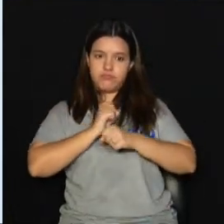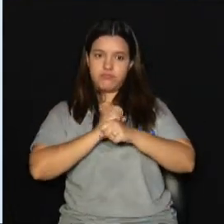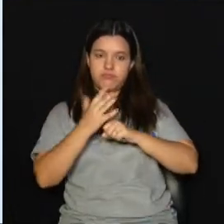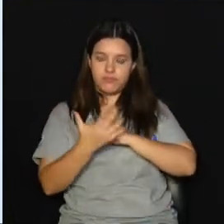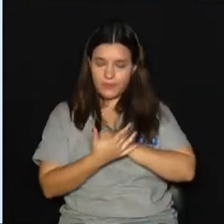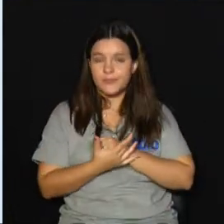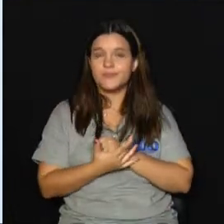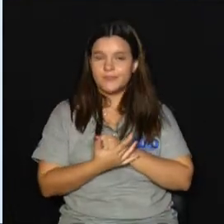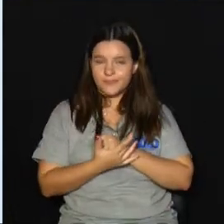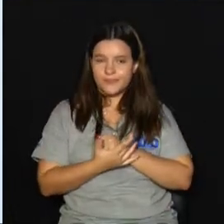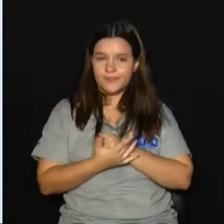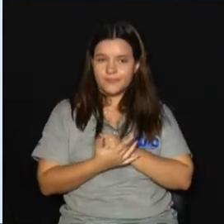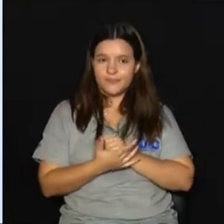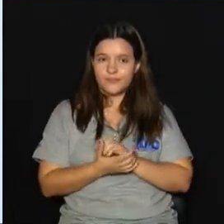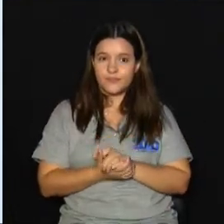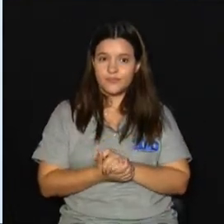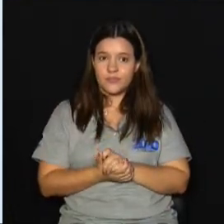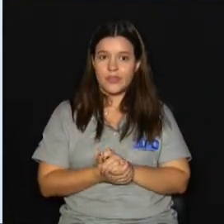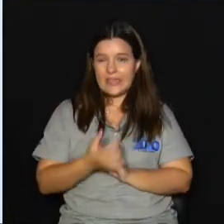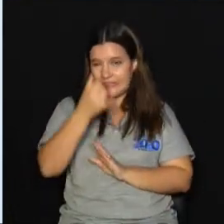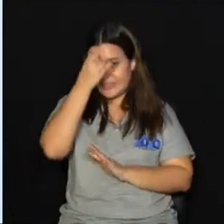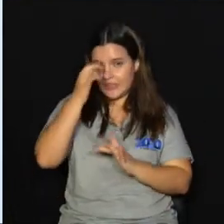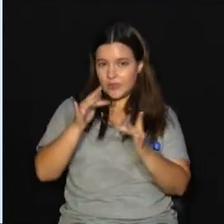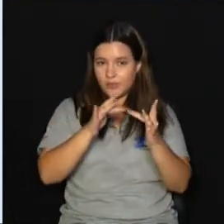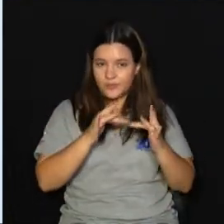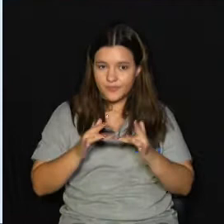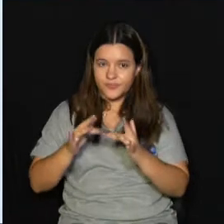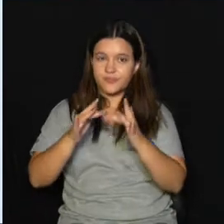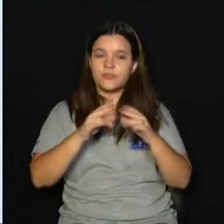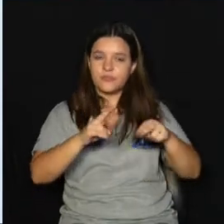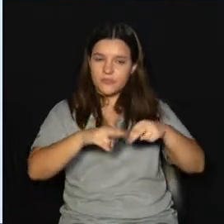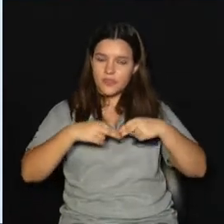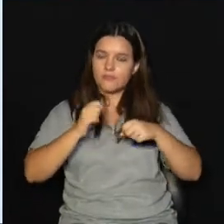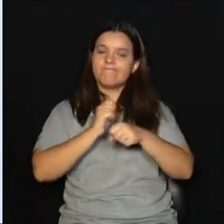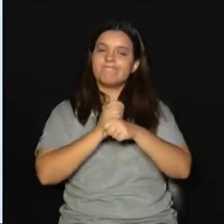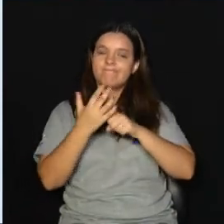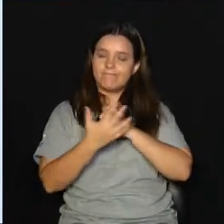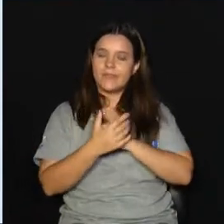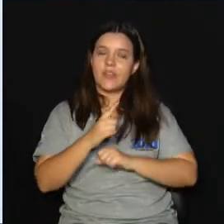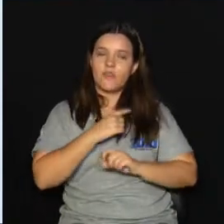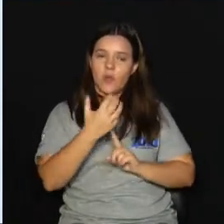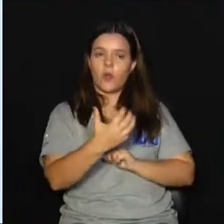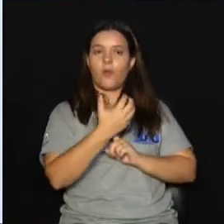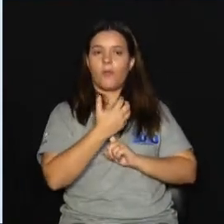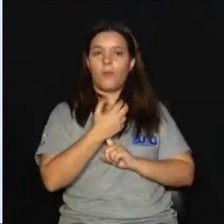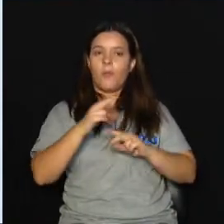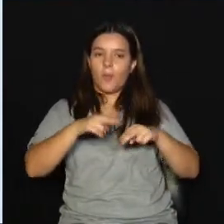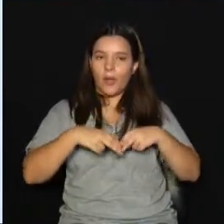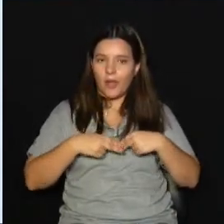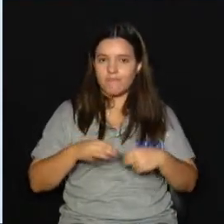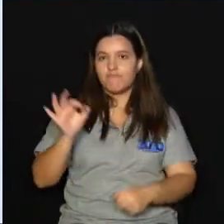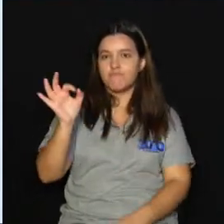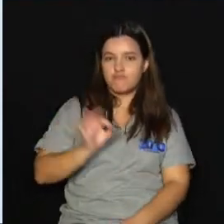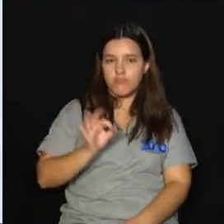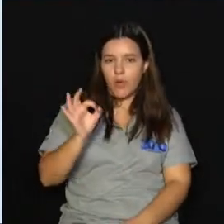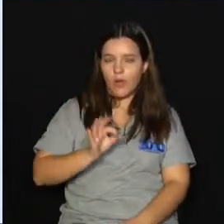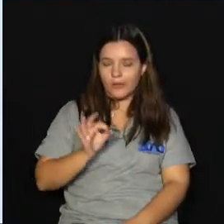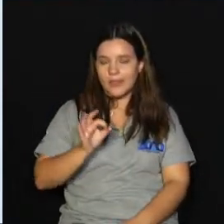corredores, interagindo com outras pessoas. Então, sem dúvida, a pandemia ela teve um impacto, sim, para esse aumento tão